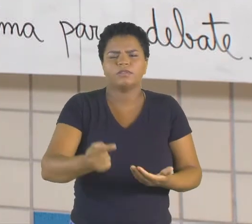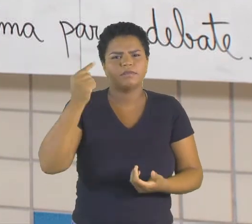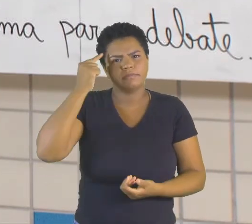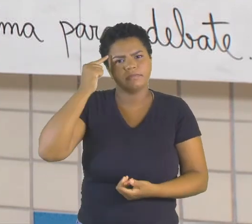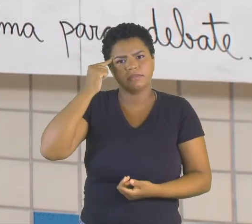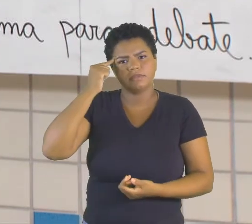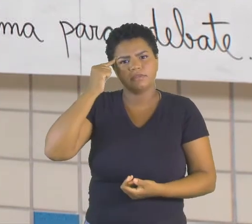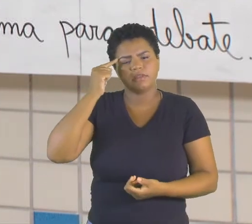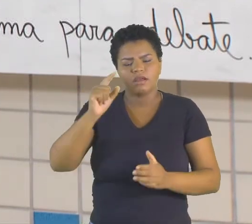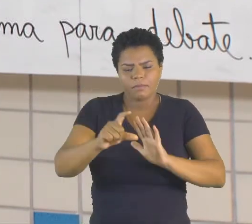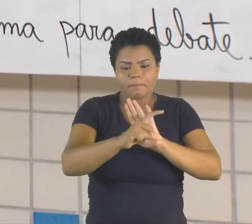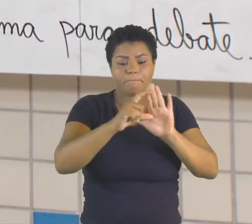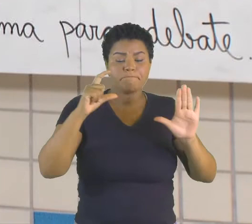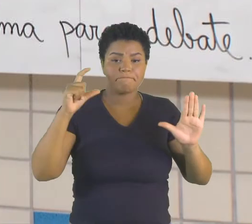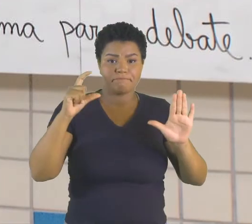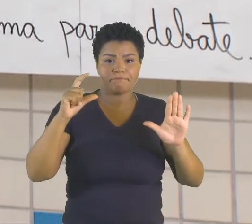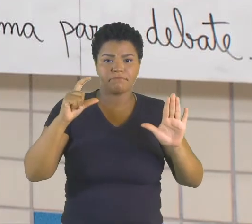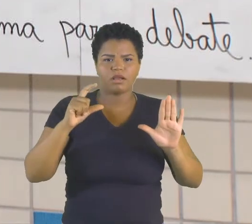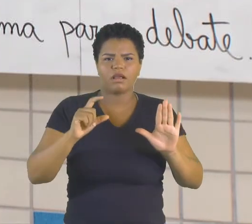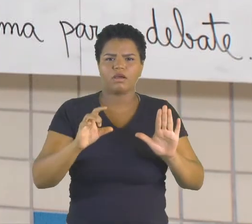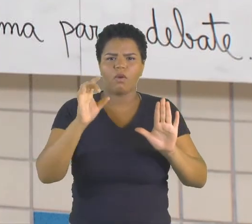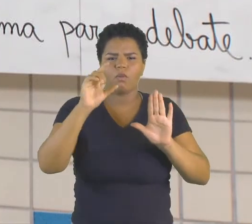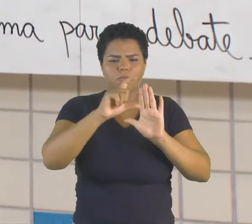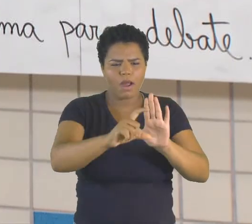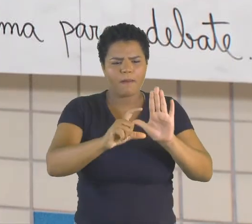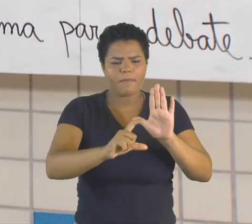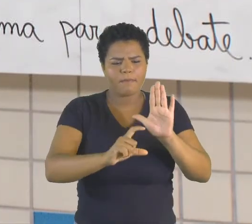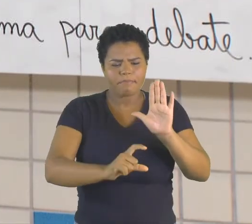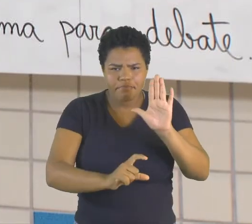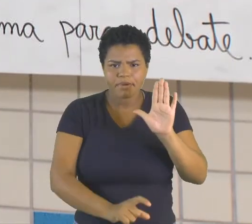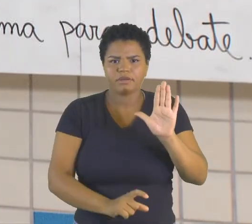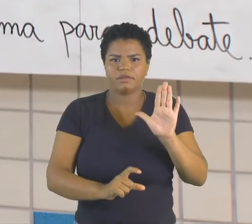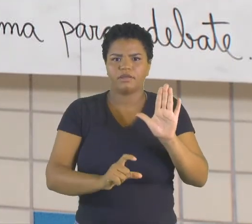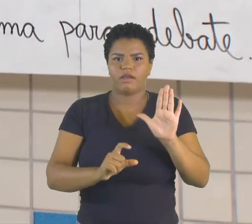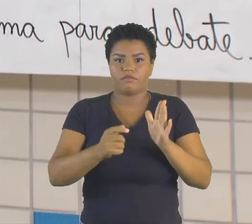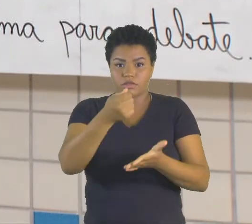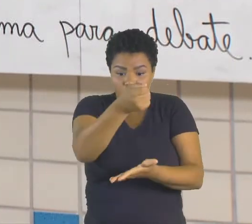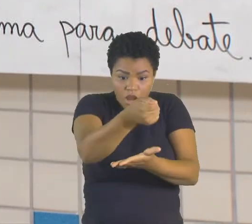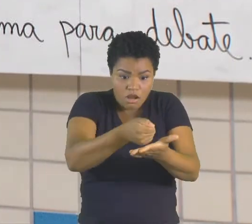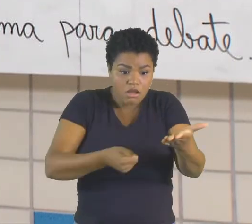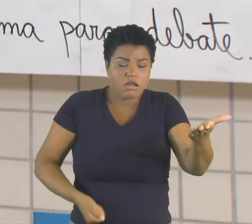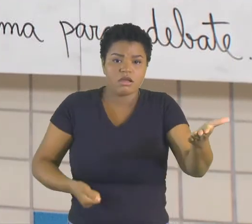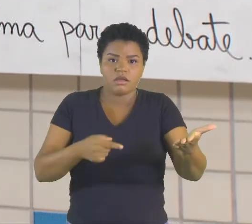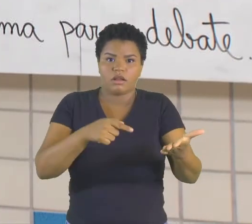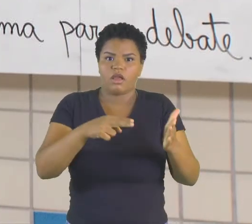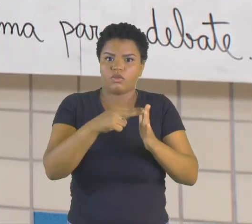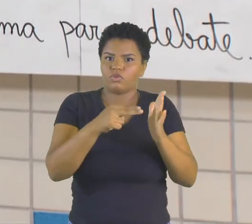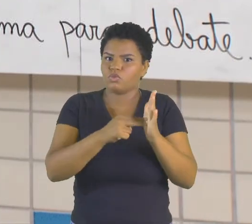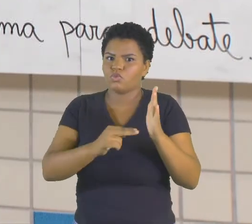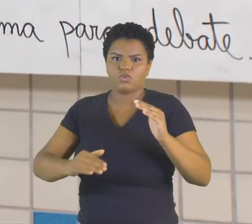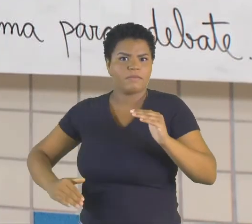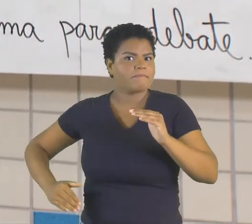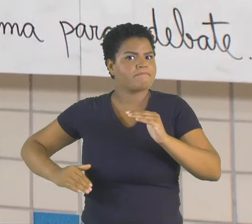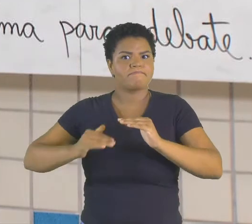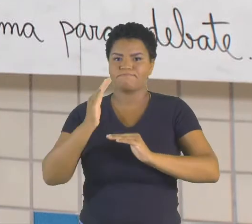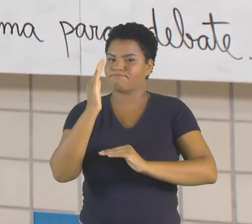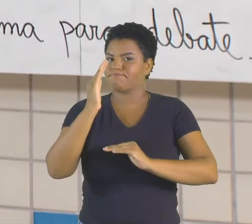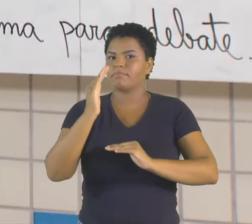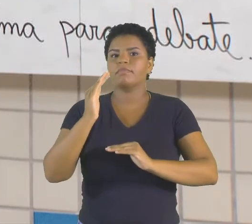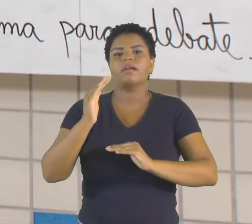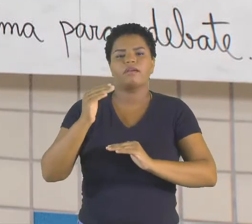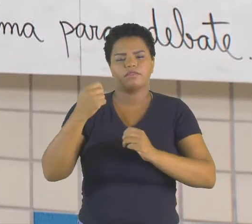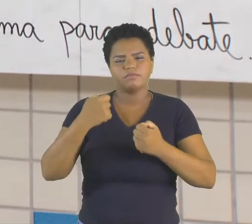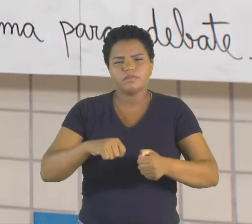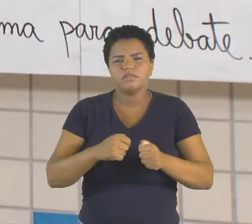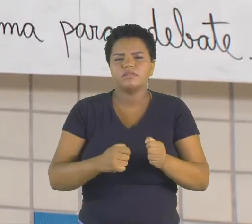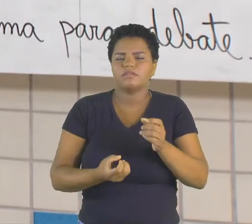no parágrafo. A gente tem que ir por parte, porque até você chegar numa redação que vai tirar a nota máxima, você tem que ir produzindo devagarzinho.